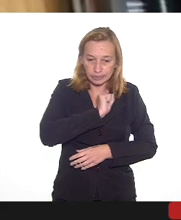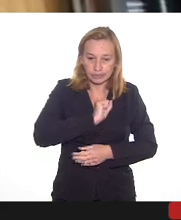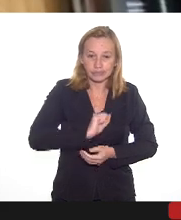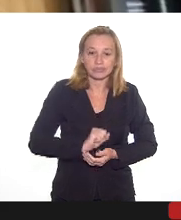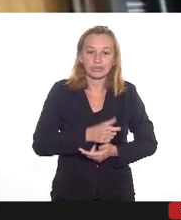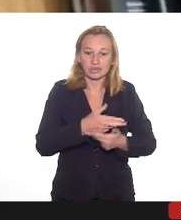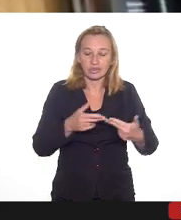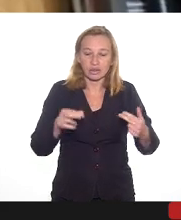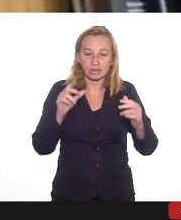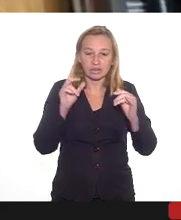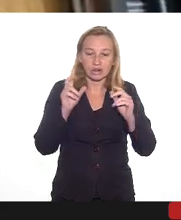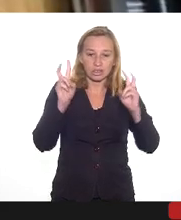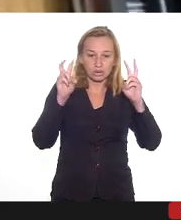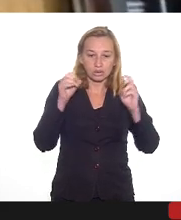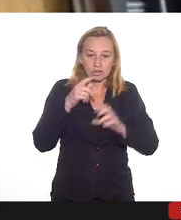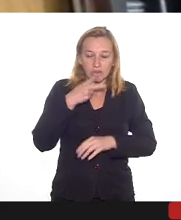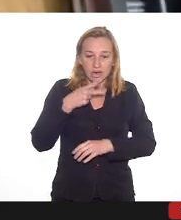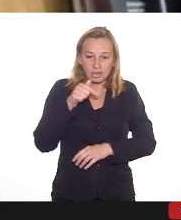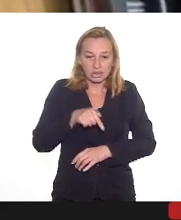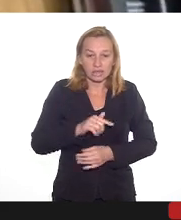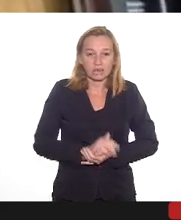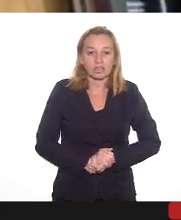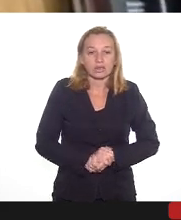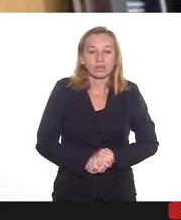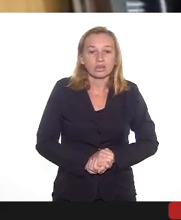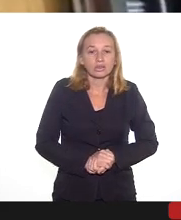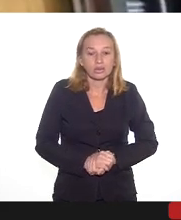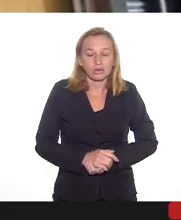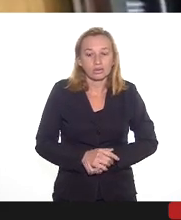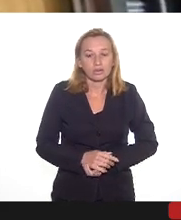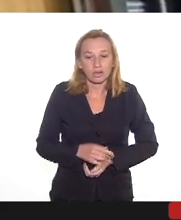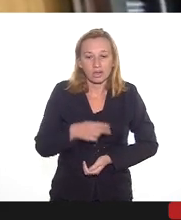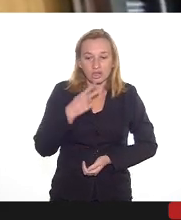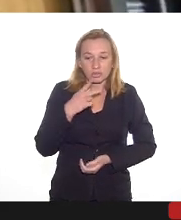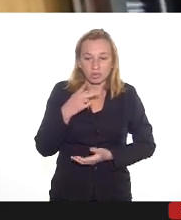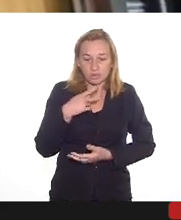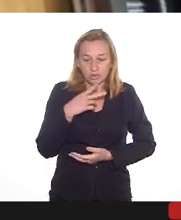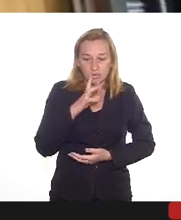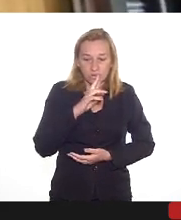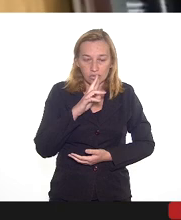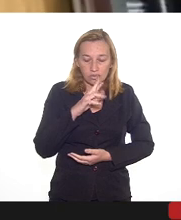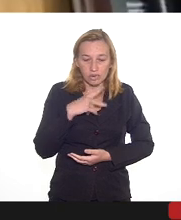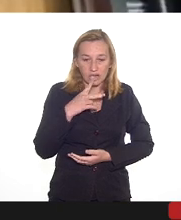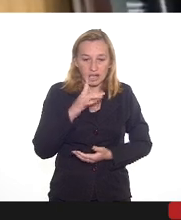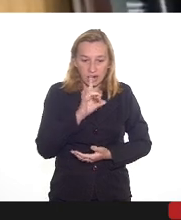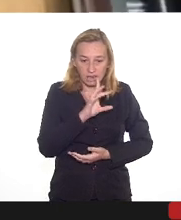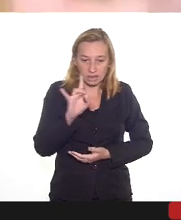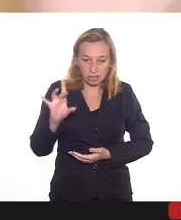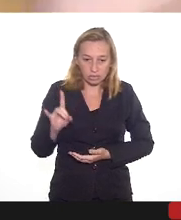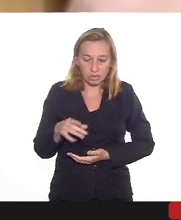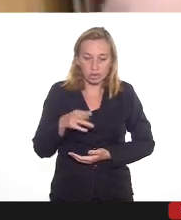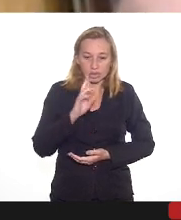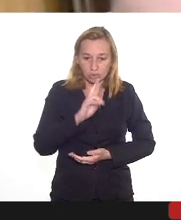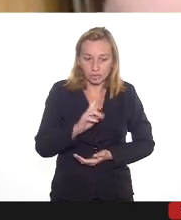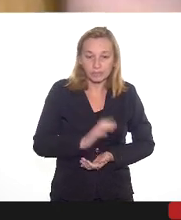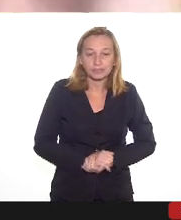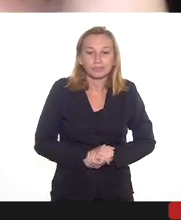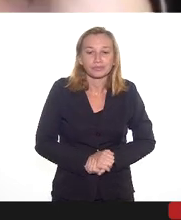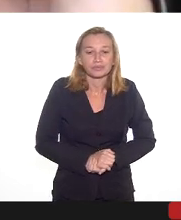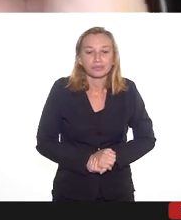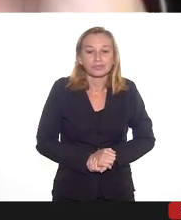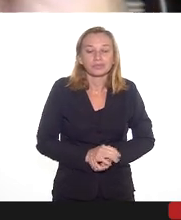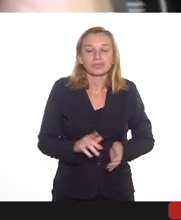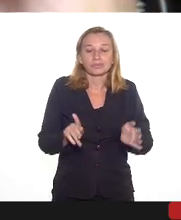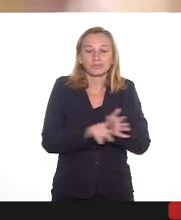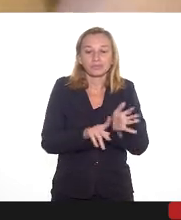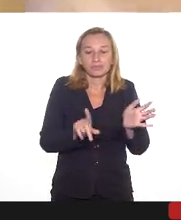várias questões citadas aqui. E eu vou tentar responder cada uma delas. Primeiro, eu me interei aqui sobre a questão do projeto de